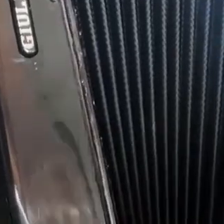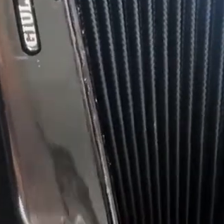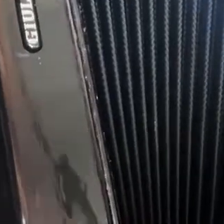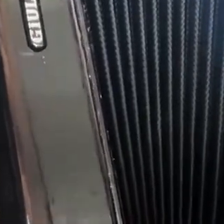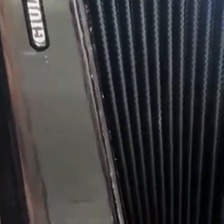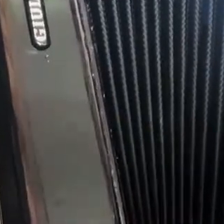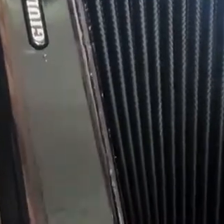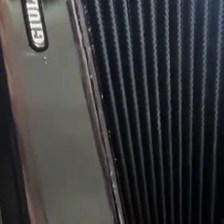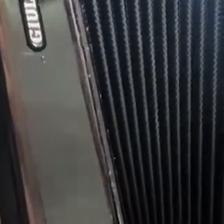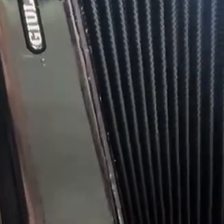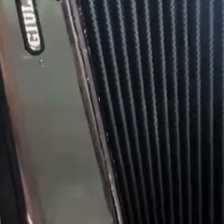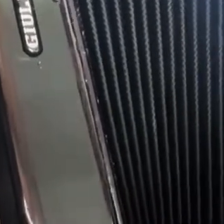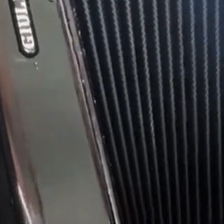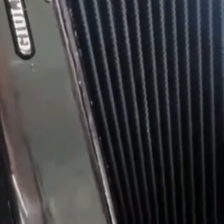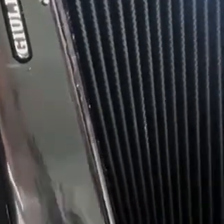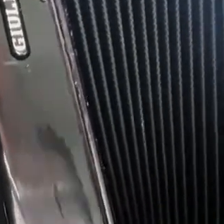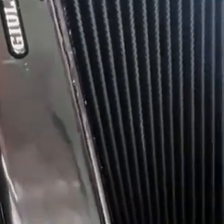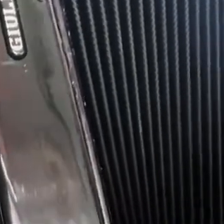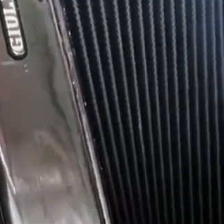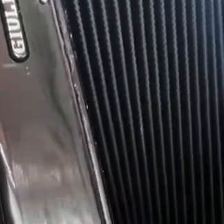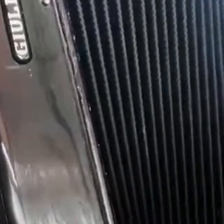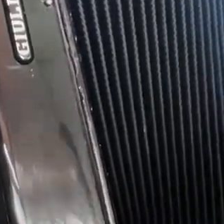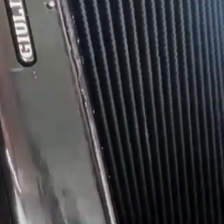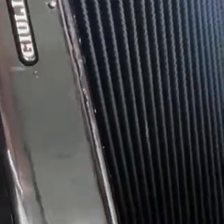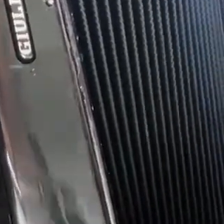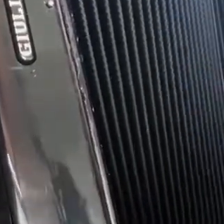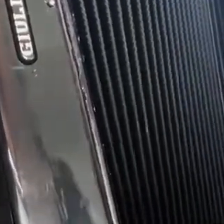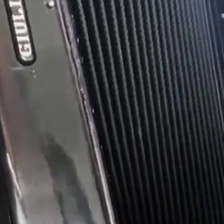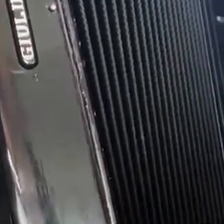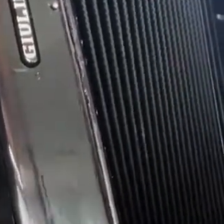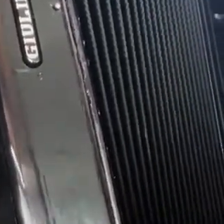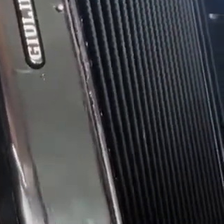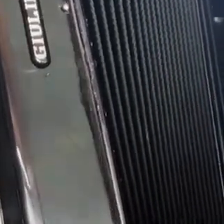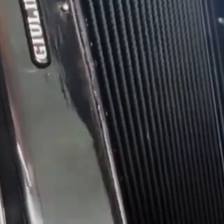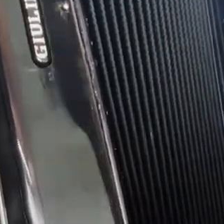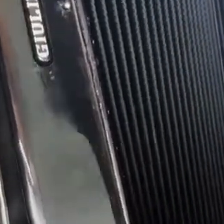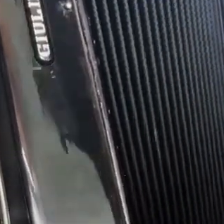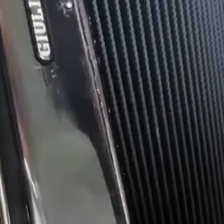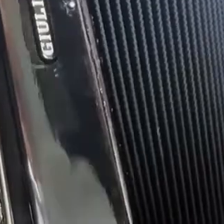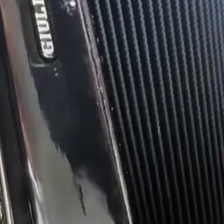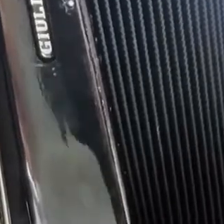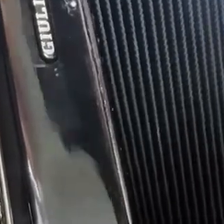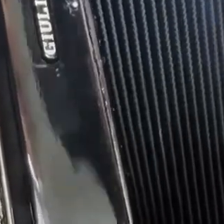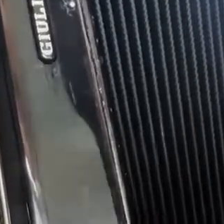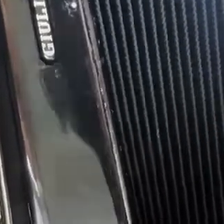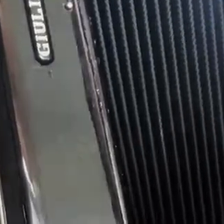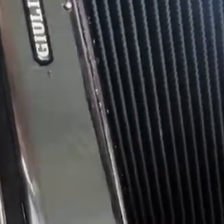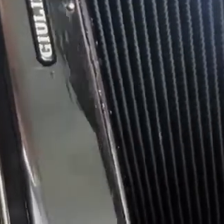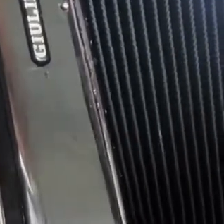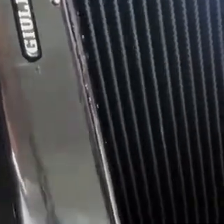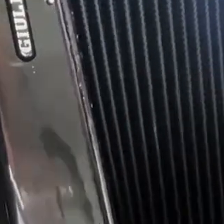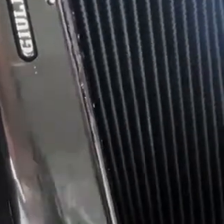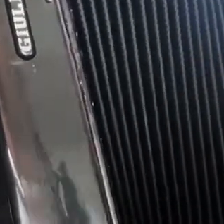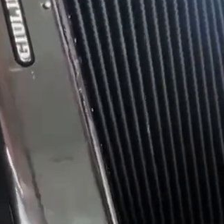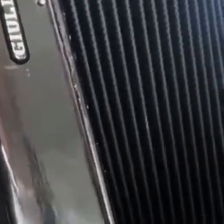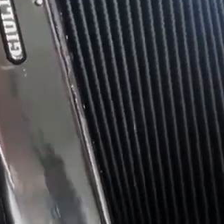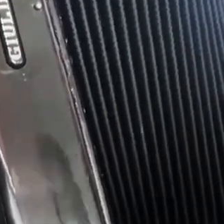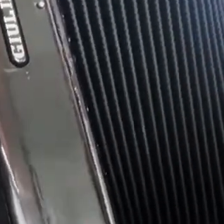longe assim. Pra onde você for, me leve com